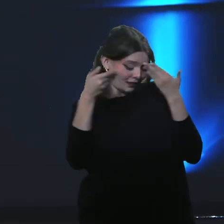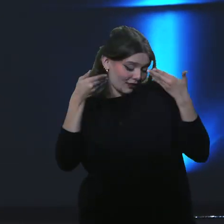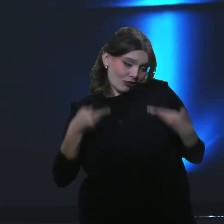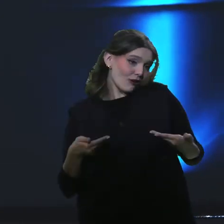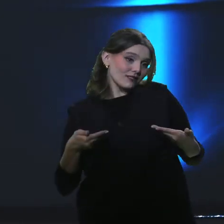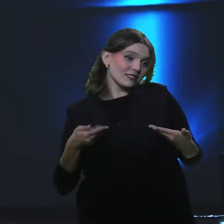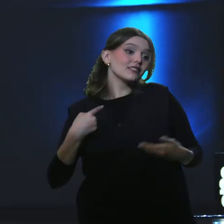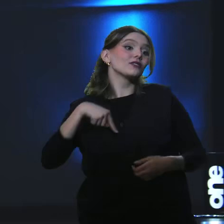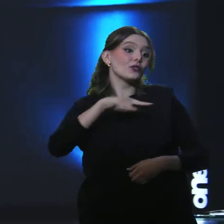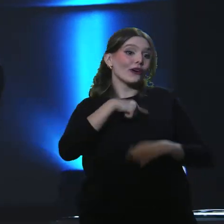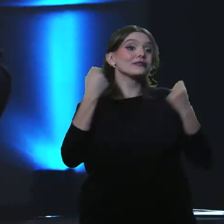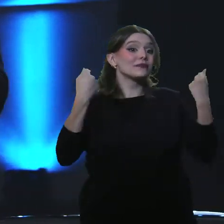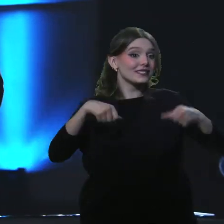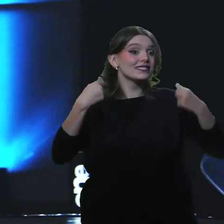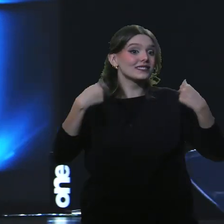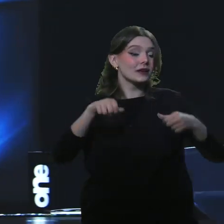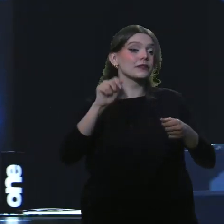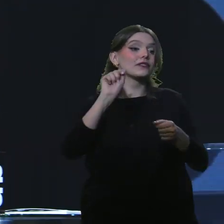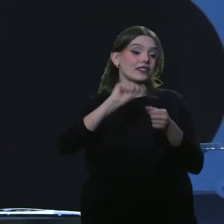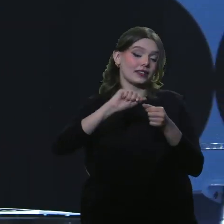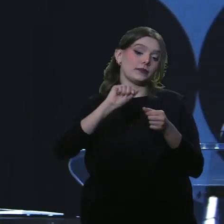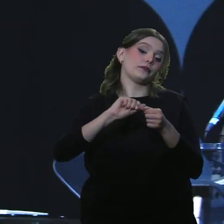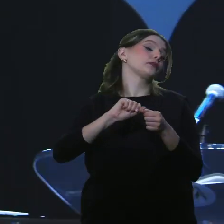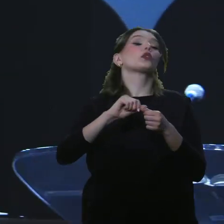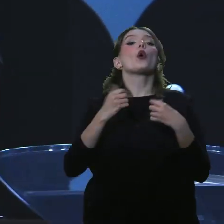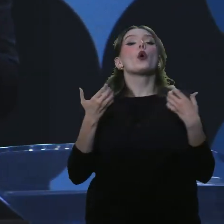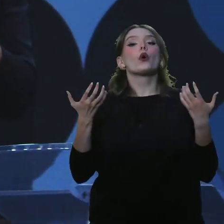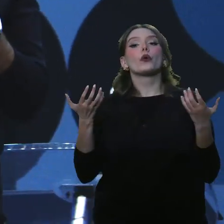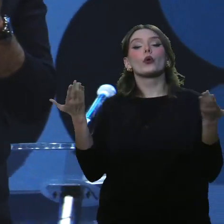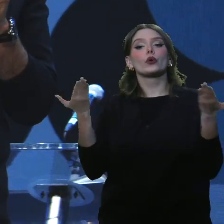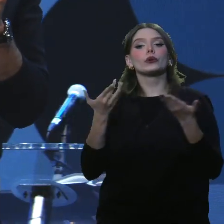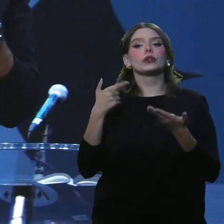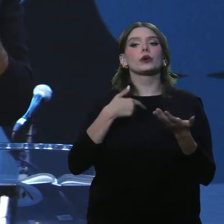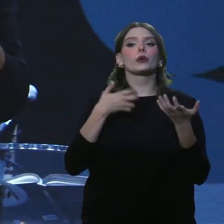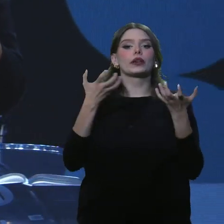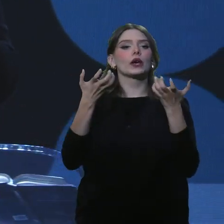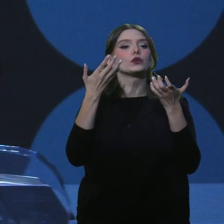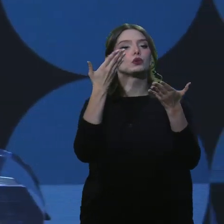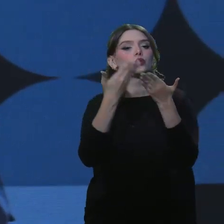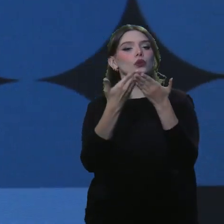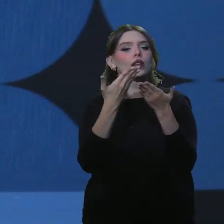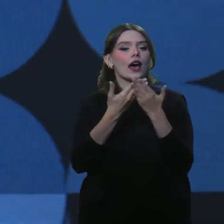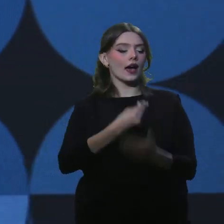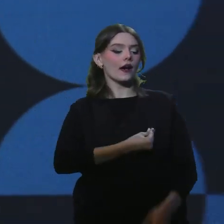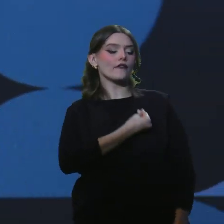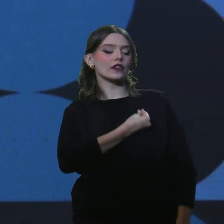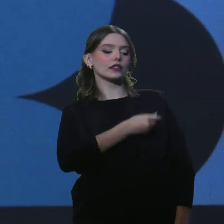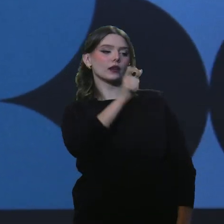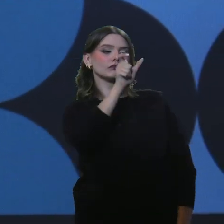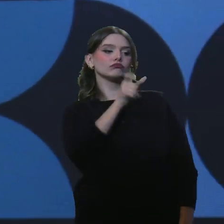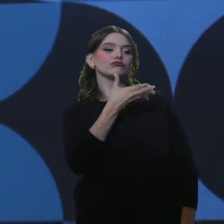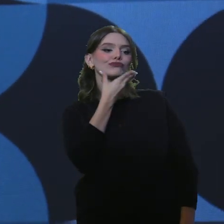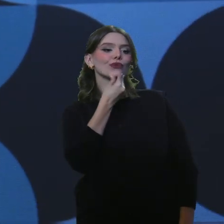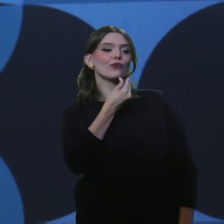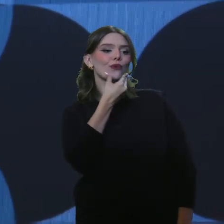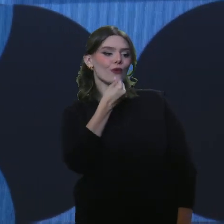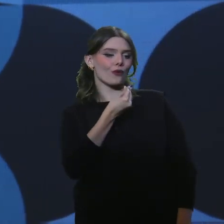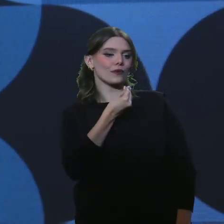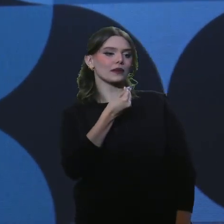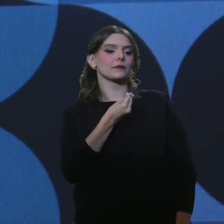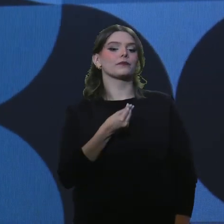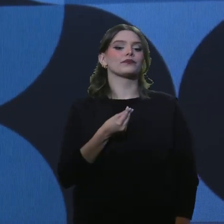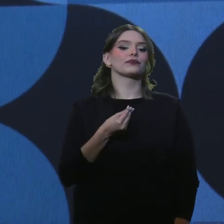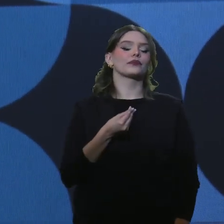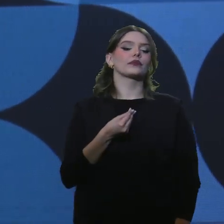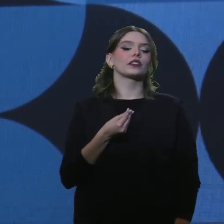Hoje, eu quero olhar para a vida de um homem de Deus. E ele tinha uma característica, a Bíblia vai falar sobre